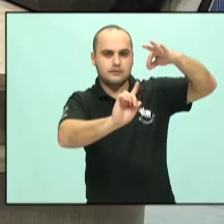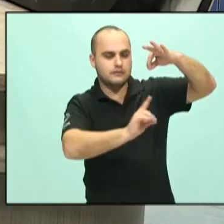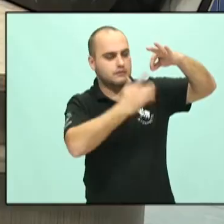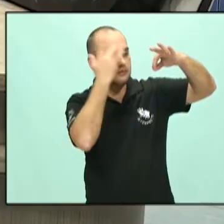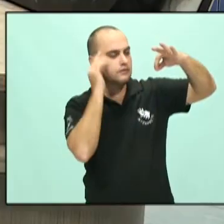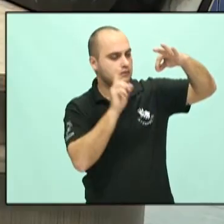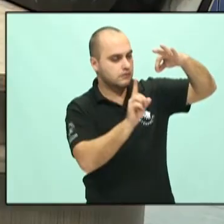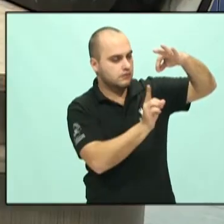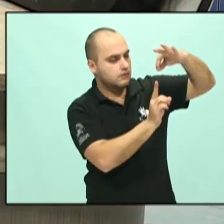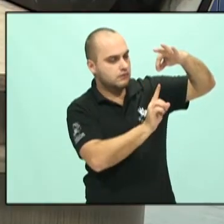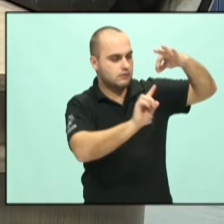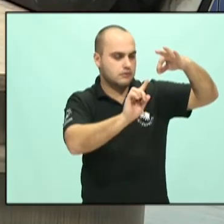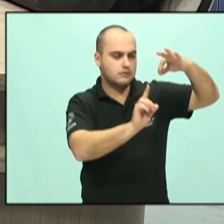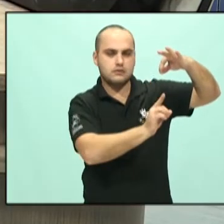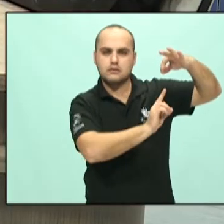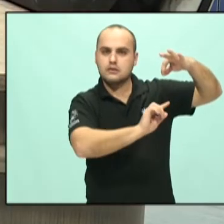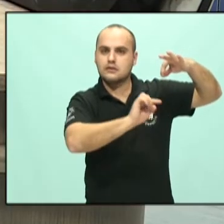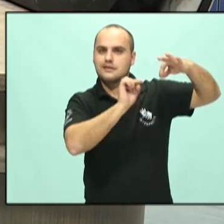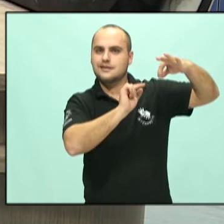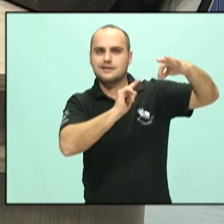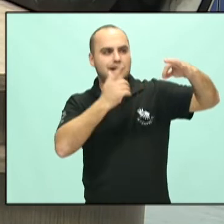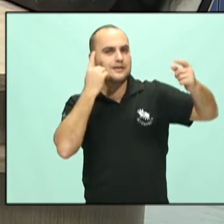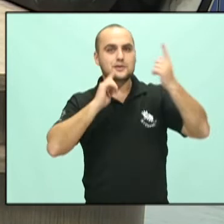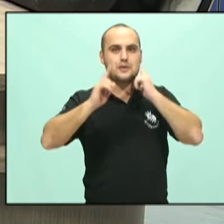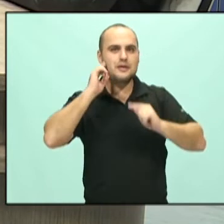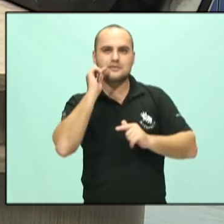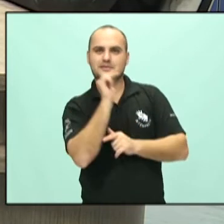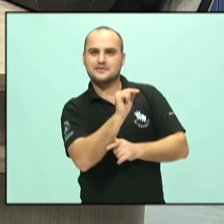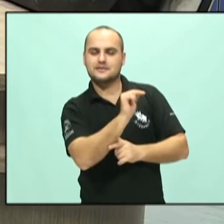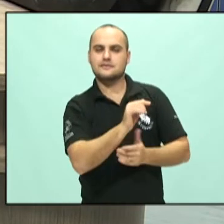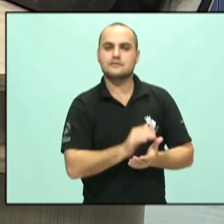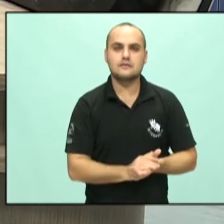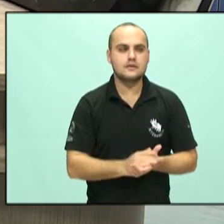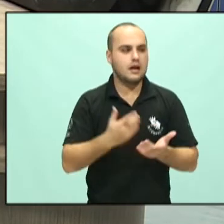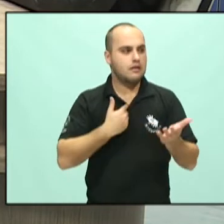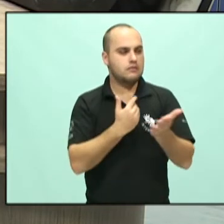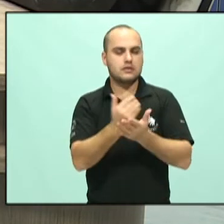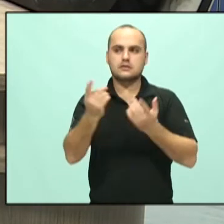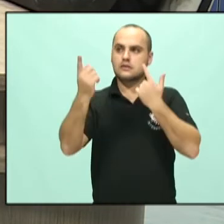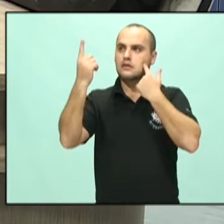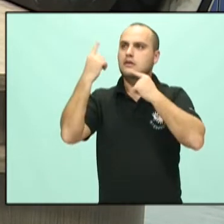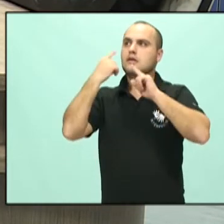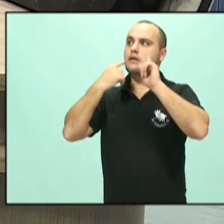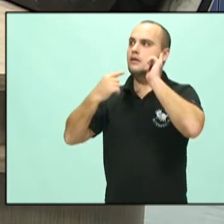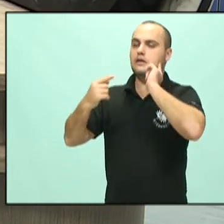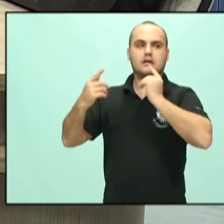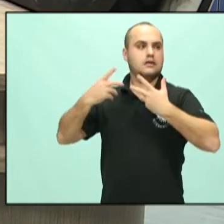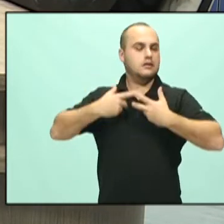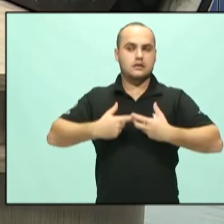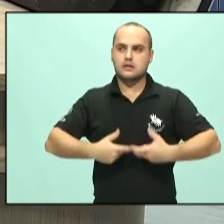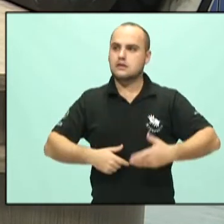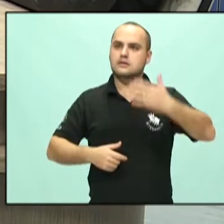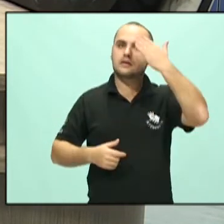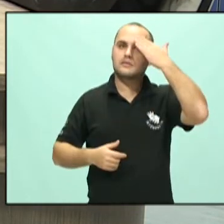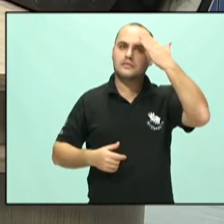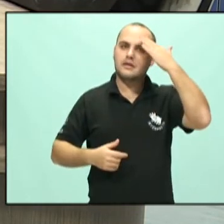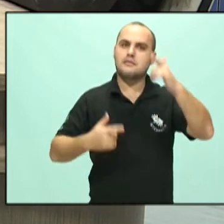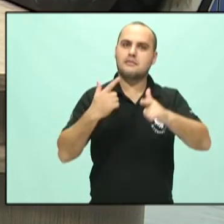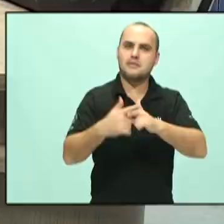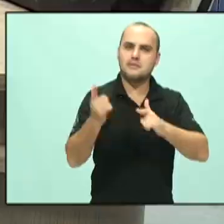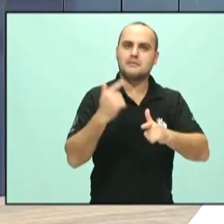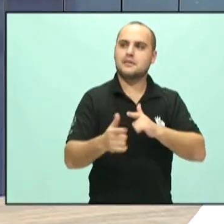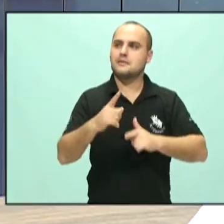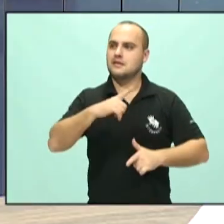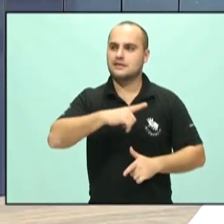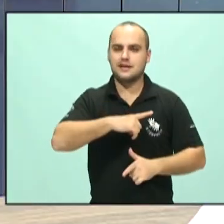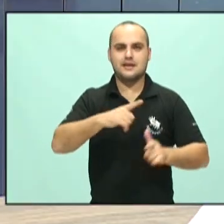muito antiga. E a partir dela ela vai se descobrindo, ela consegue entender a raiz do problema dela, que é onde ela vai tratar.